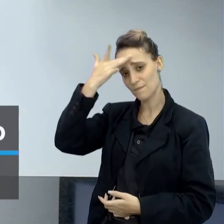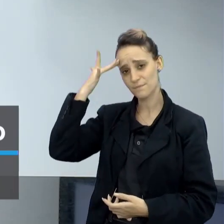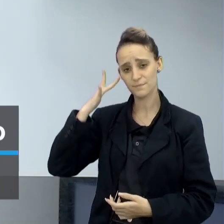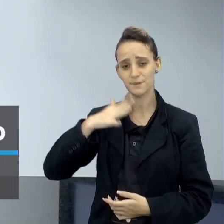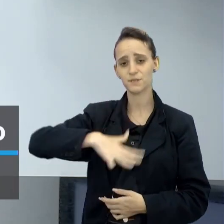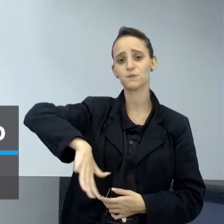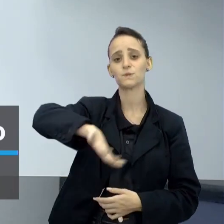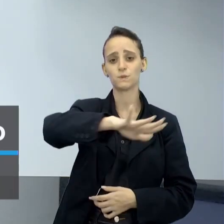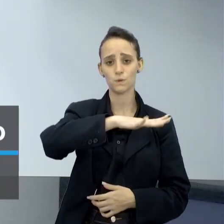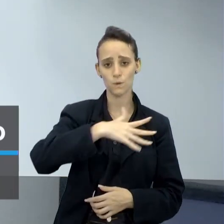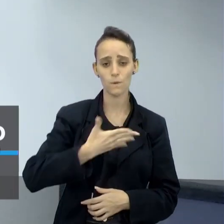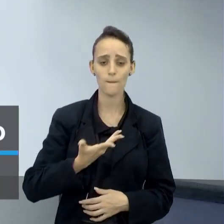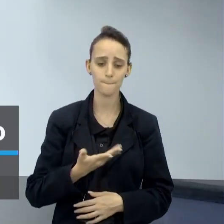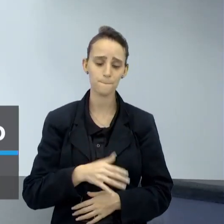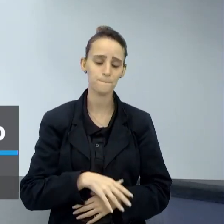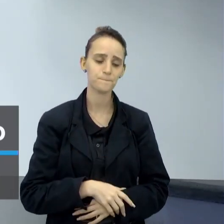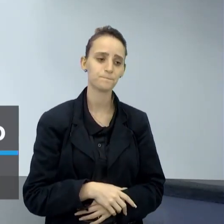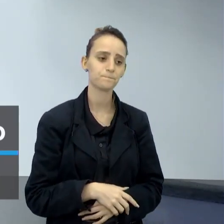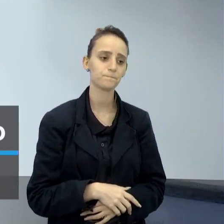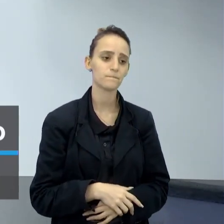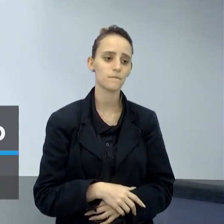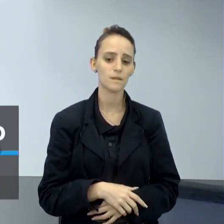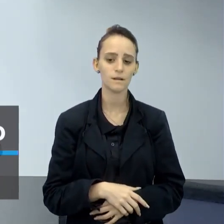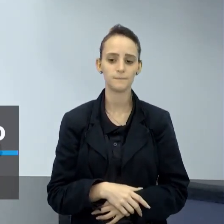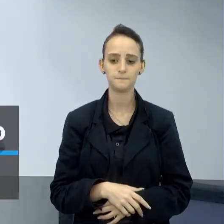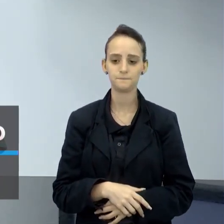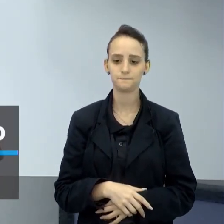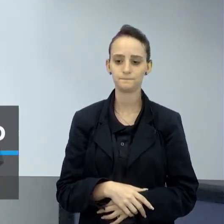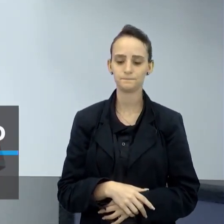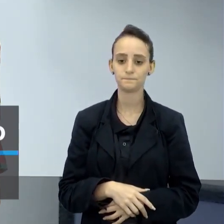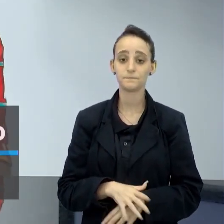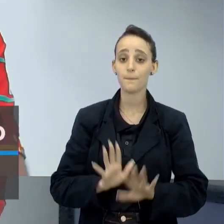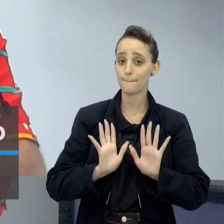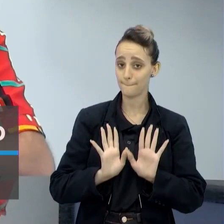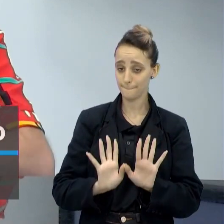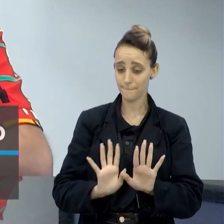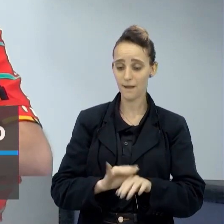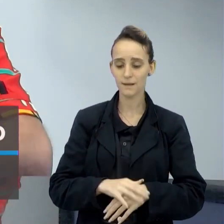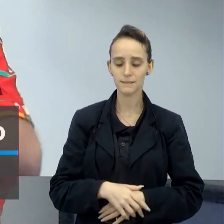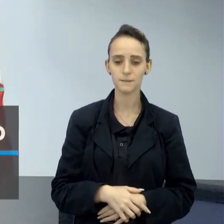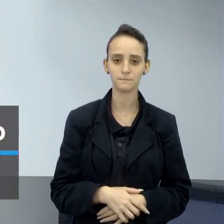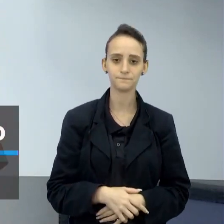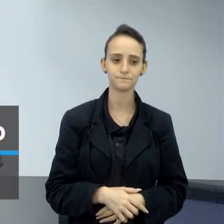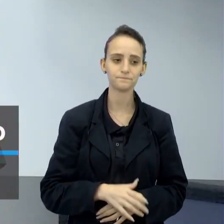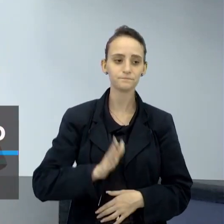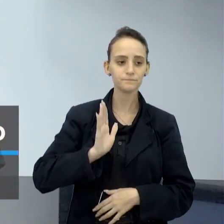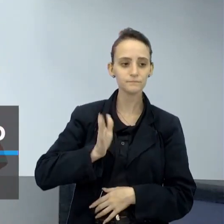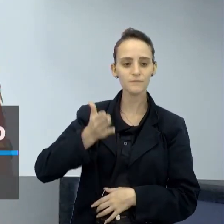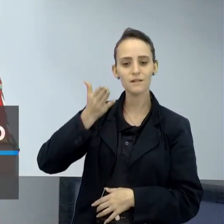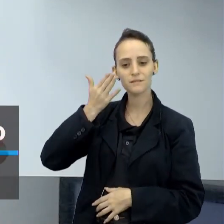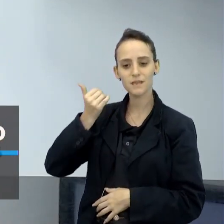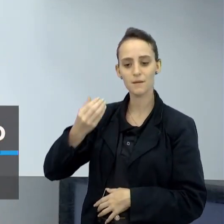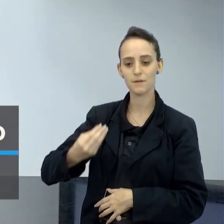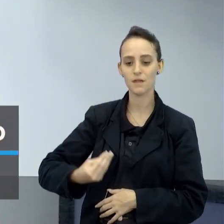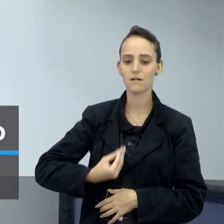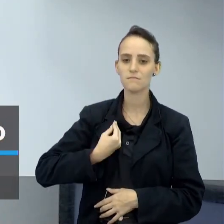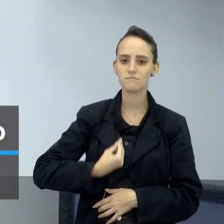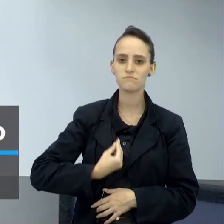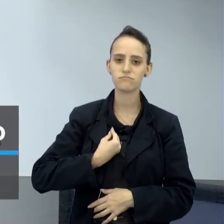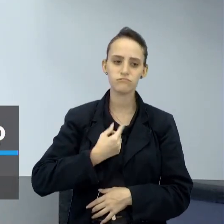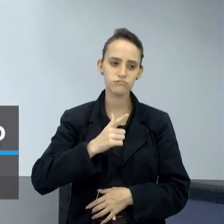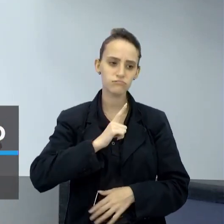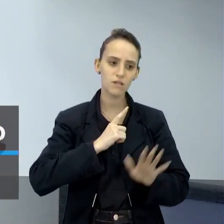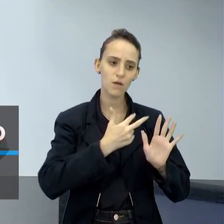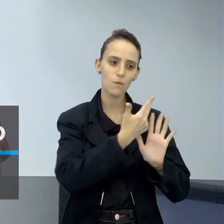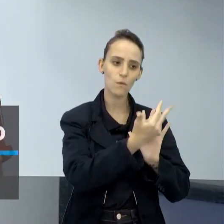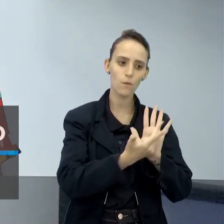daquele da determinada sociedade. Porém, a gente sabe que existe essa diversidade